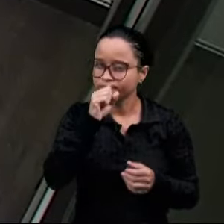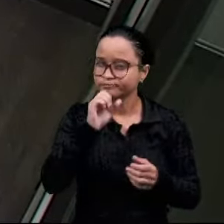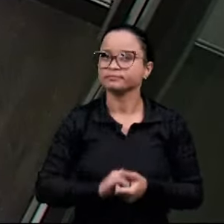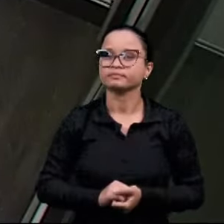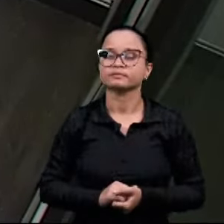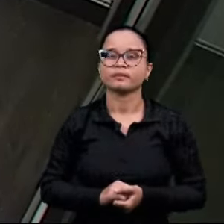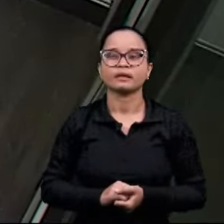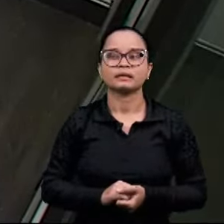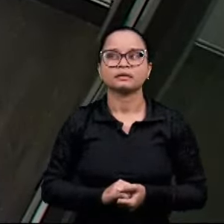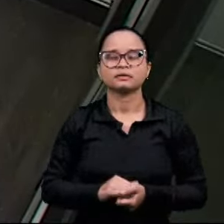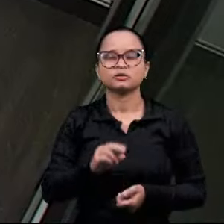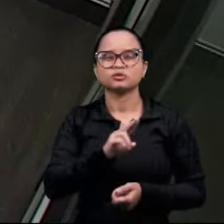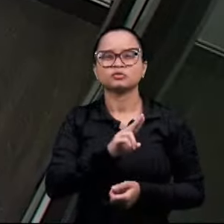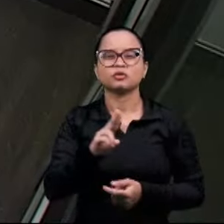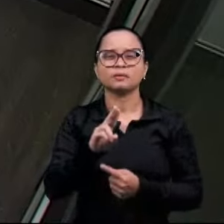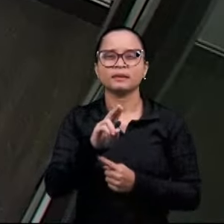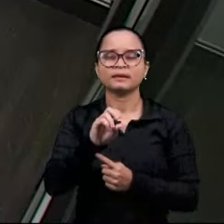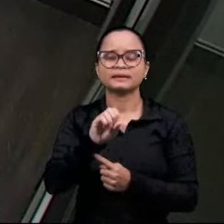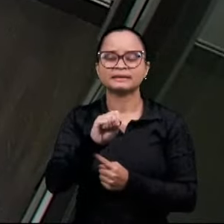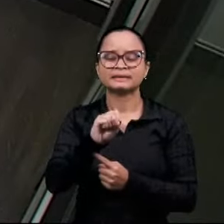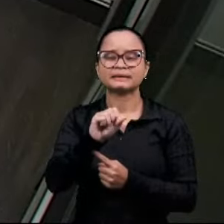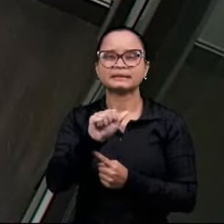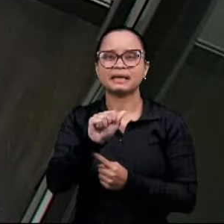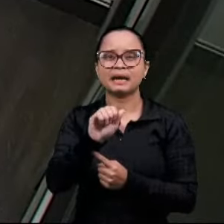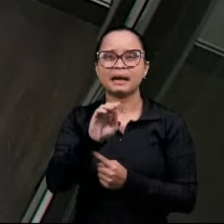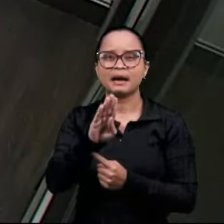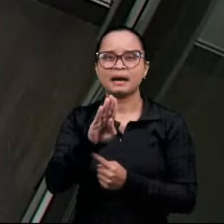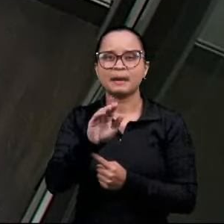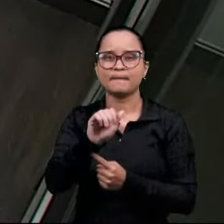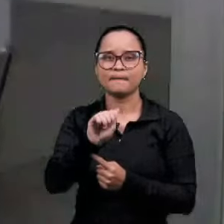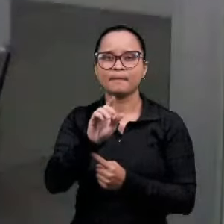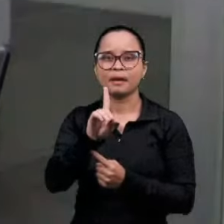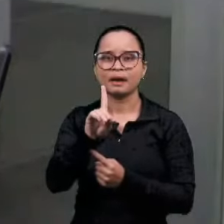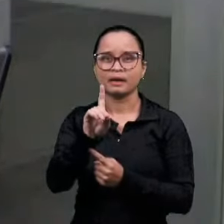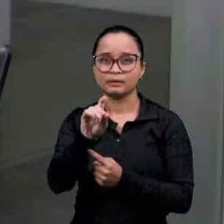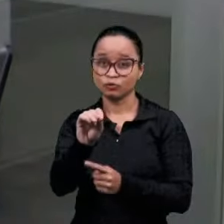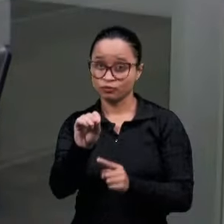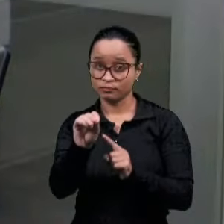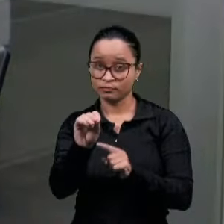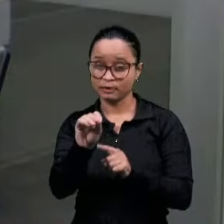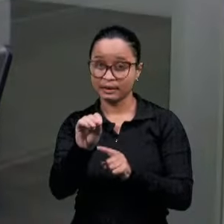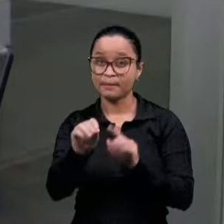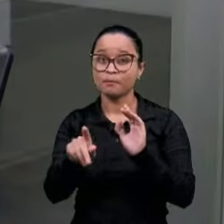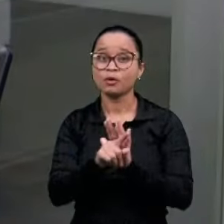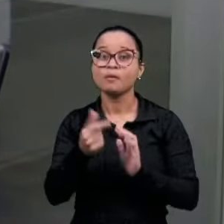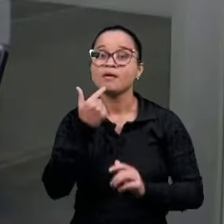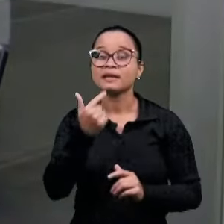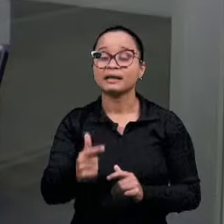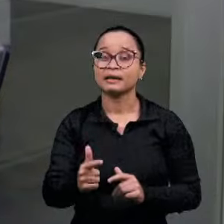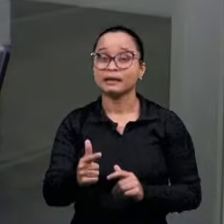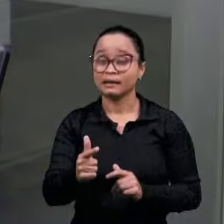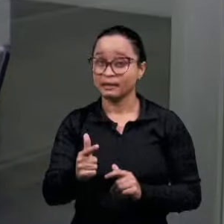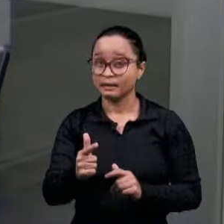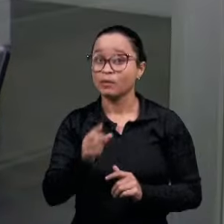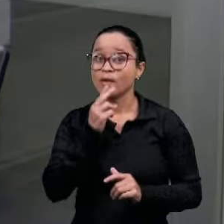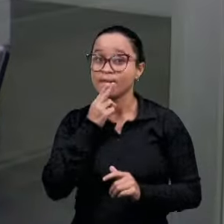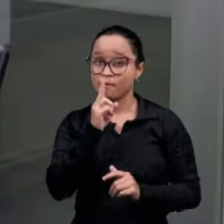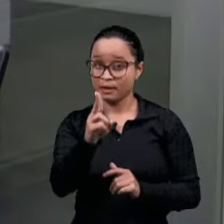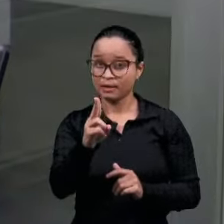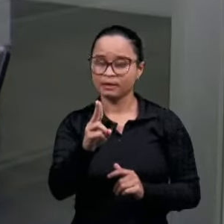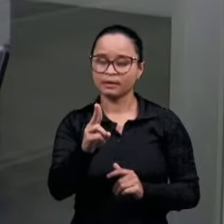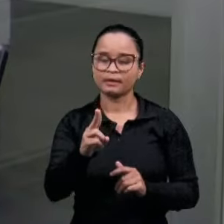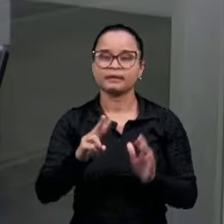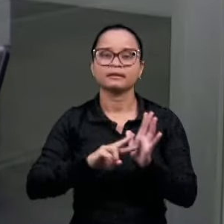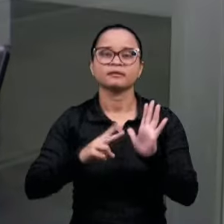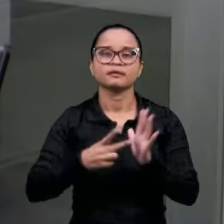nome sábado fala de quê? Vem do original hebraico, descanso. Né? Então,